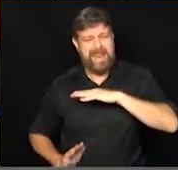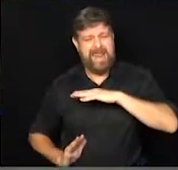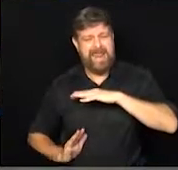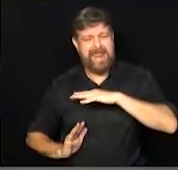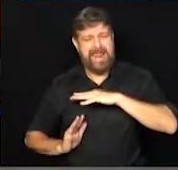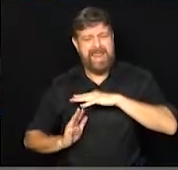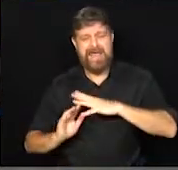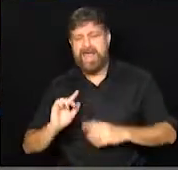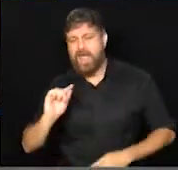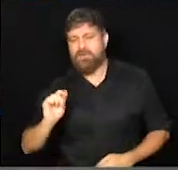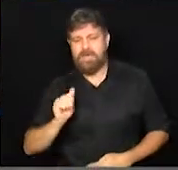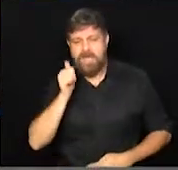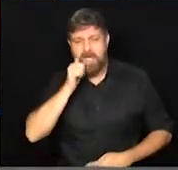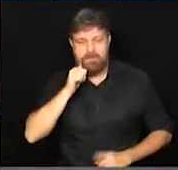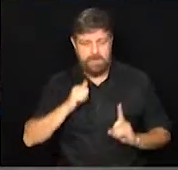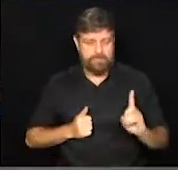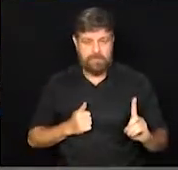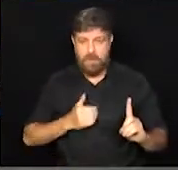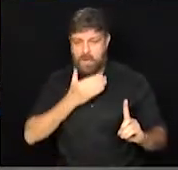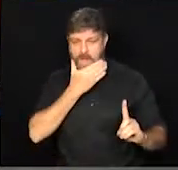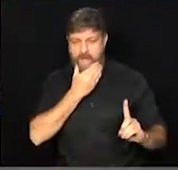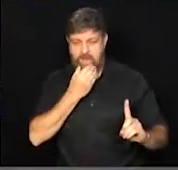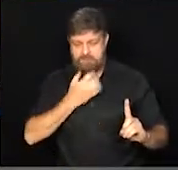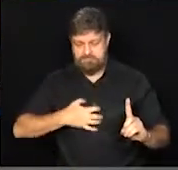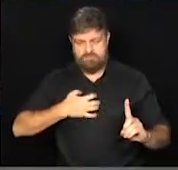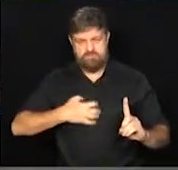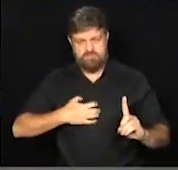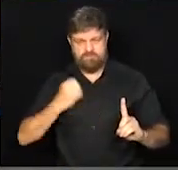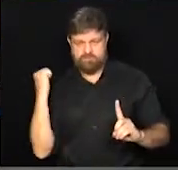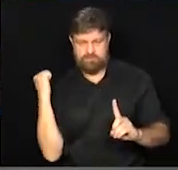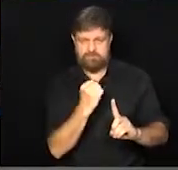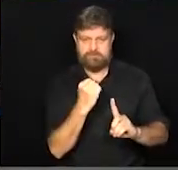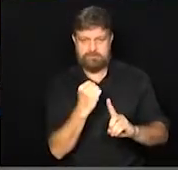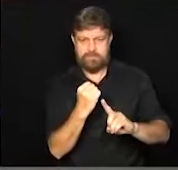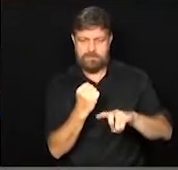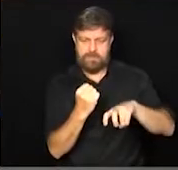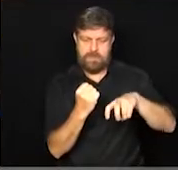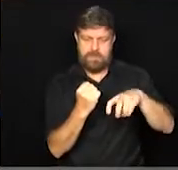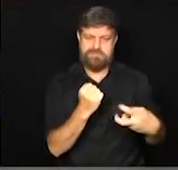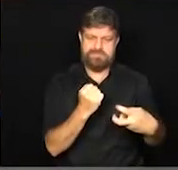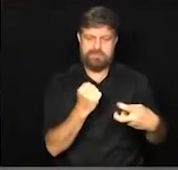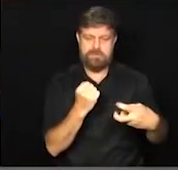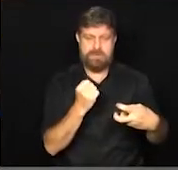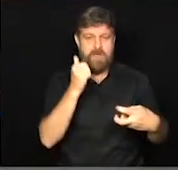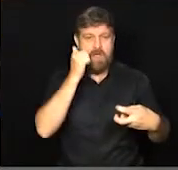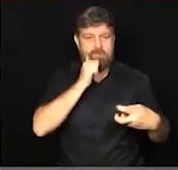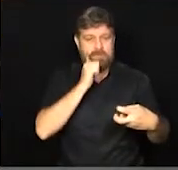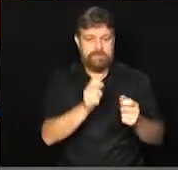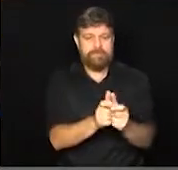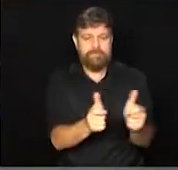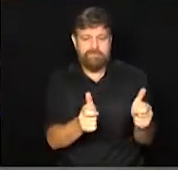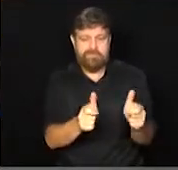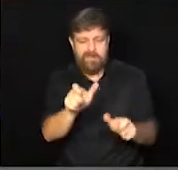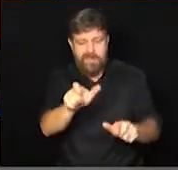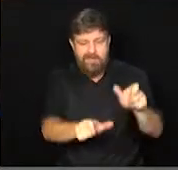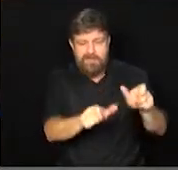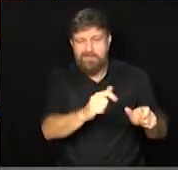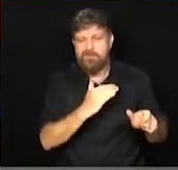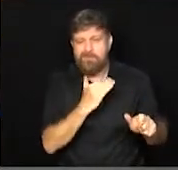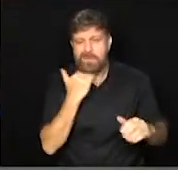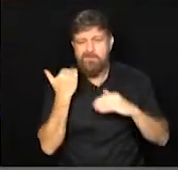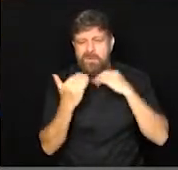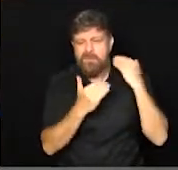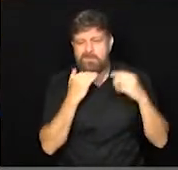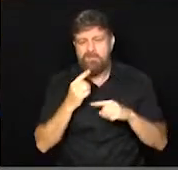o feminicídio, é o momento em que, infelizmente, muitas mulheres acabam sendo assassinadas